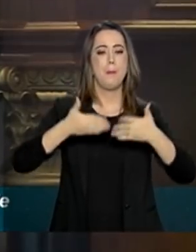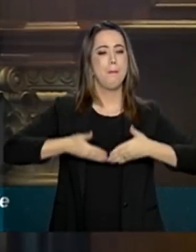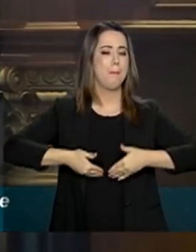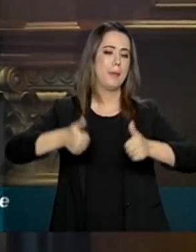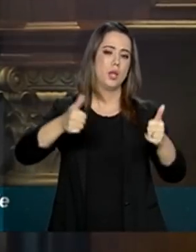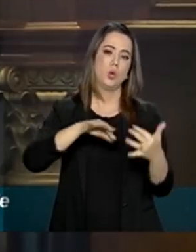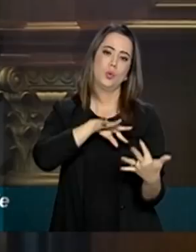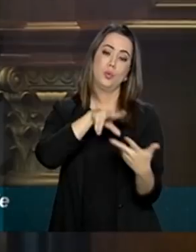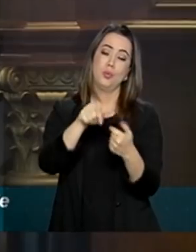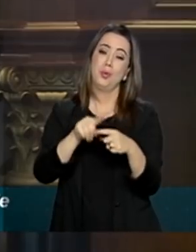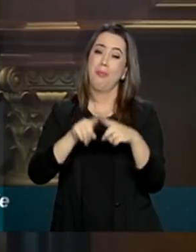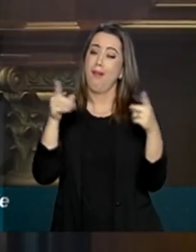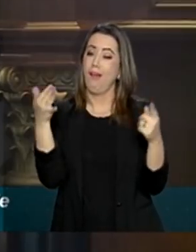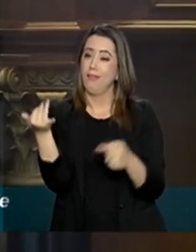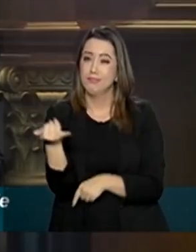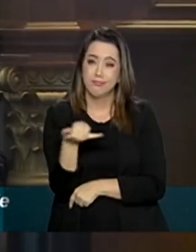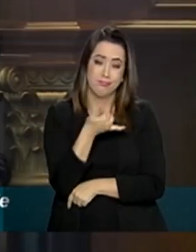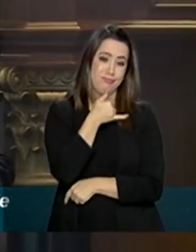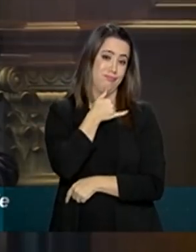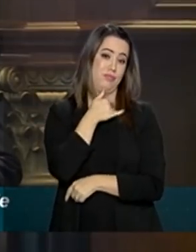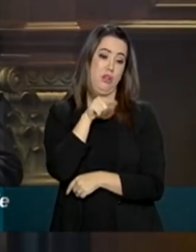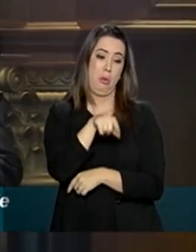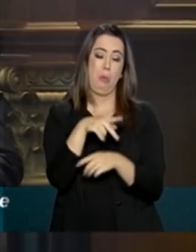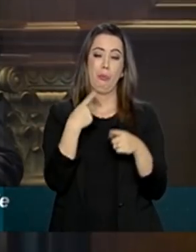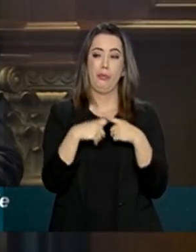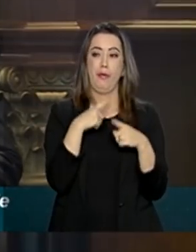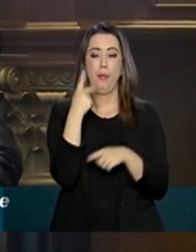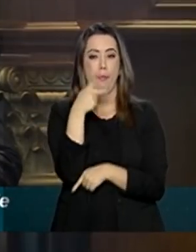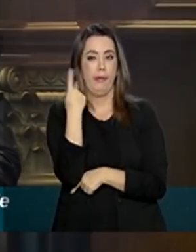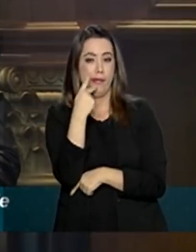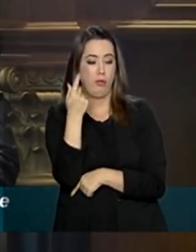mas que, infelizmente, por políticas nefastas,